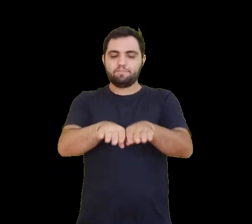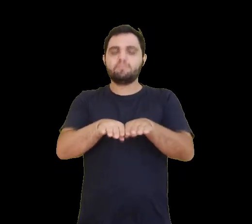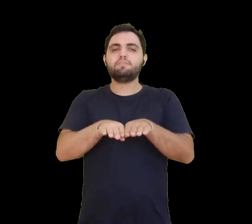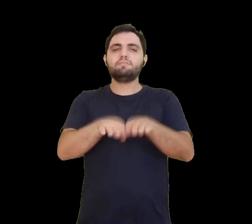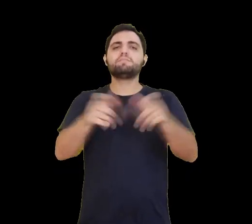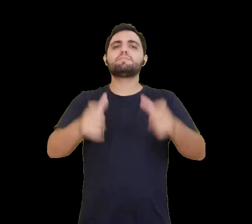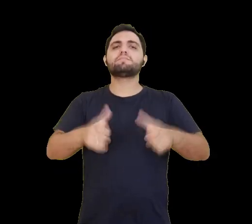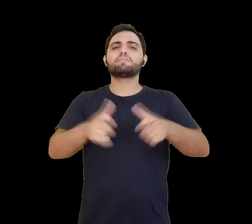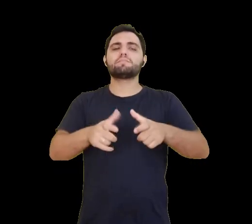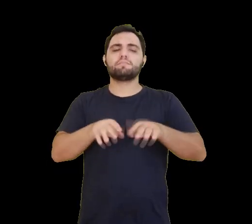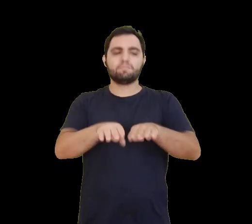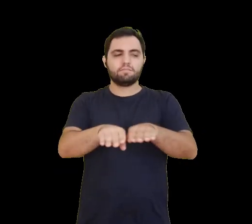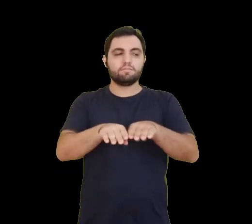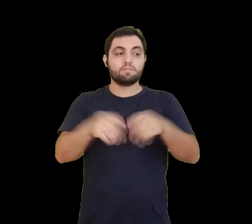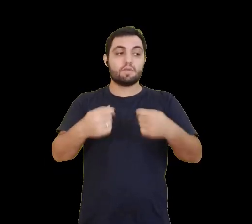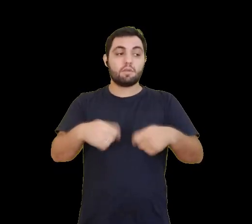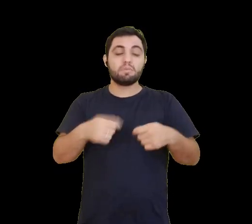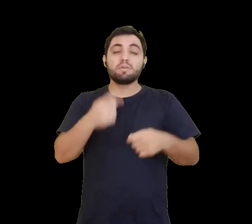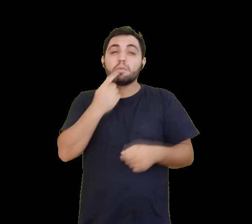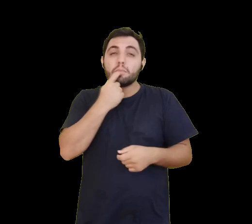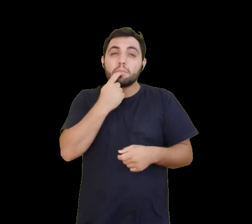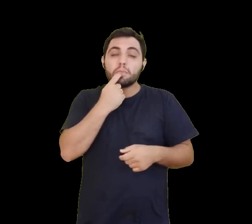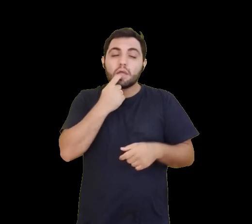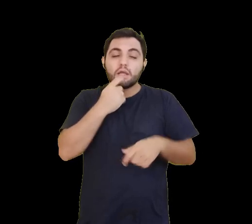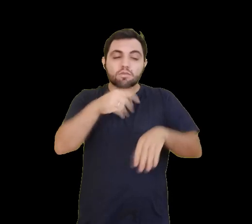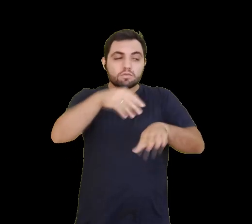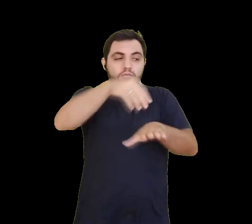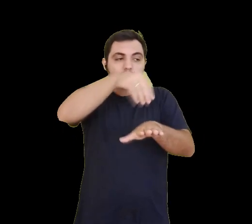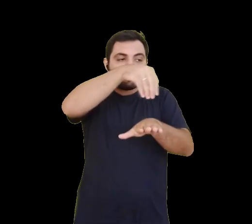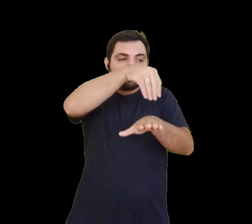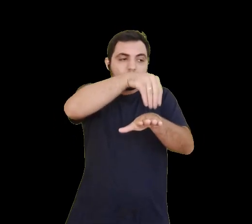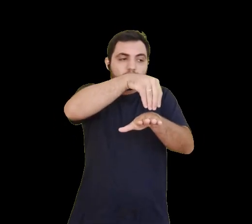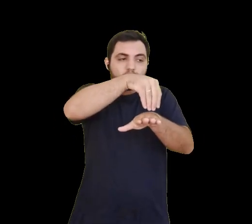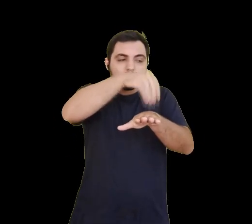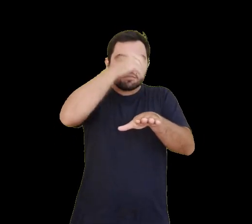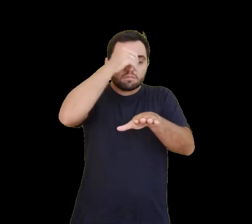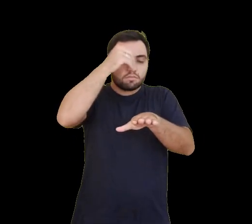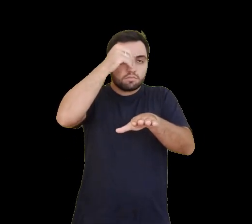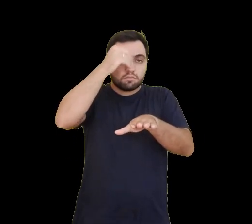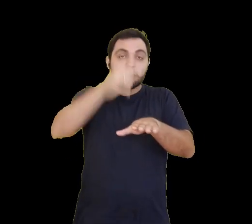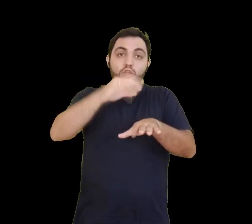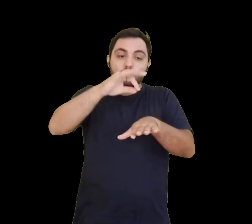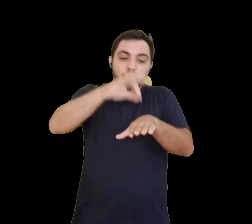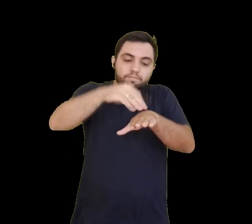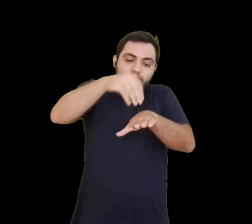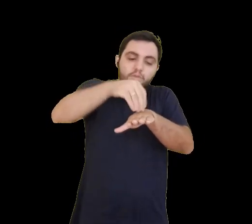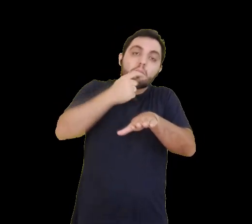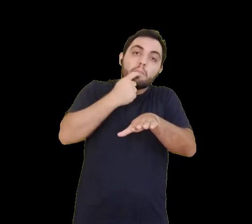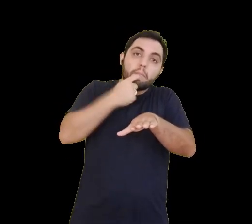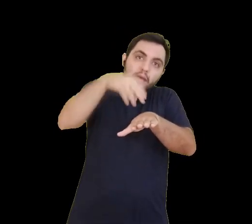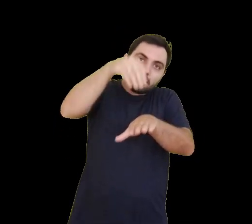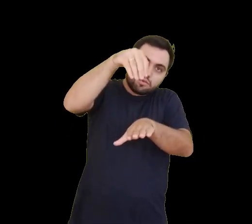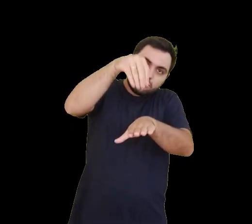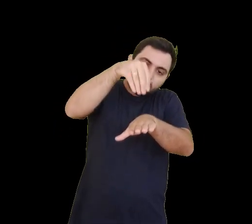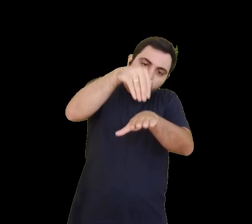mesa aqui, ela tem que ficar bem pertinho da cabeça. Essa distância aqui da mesa para a cabeça tem que ser equivalente a uma folha